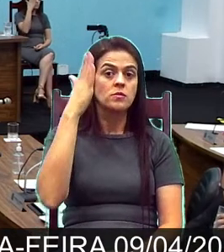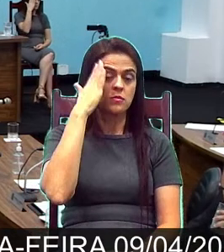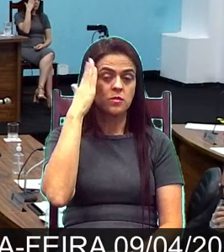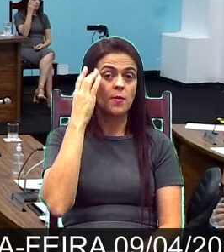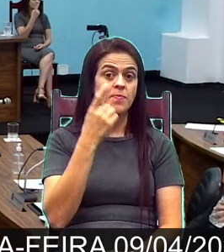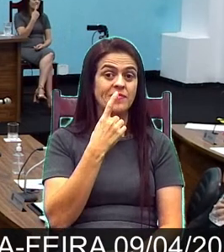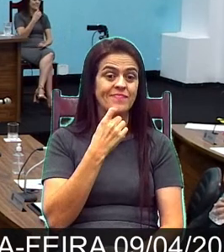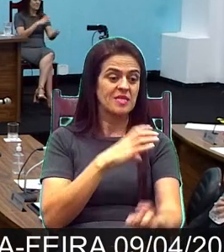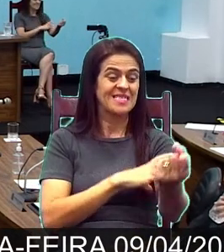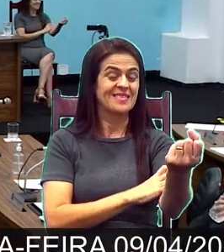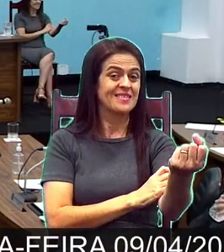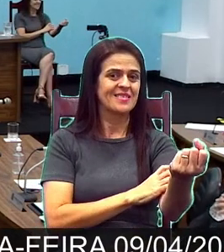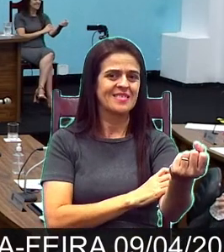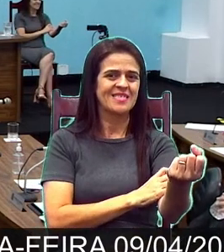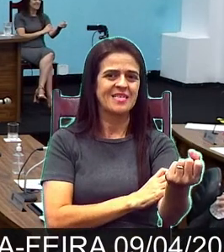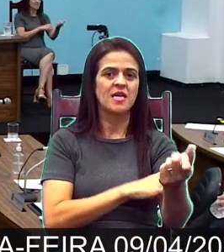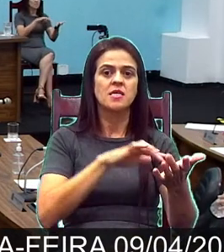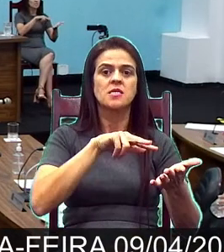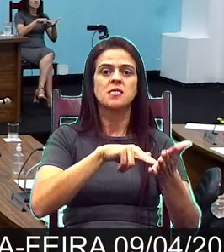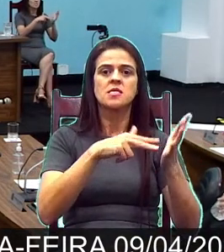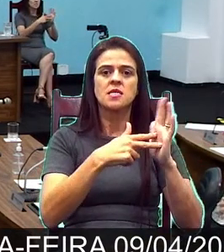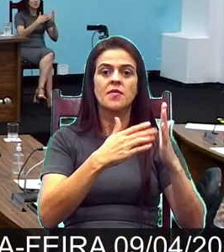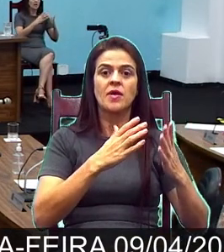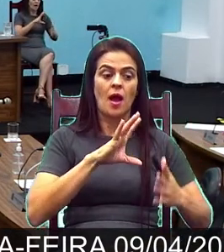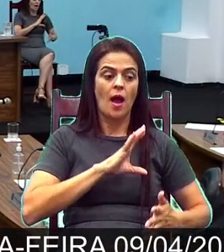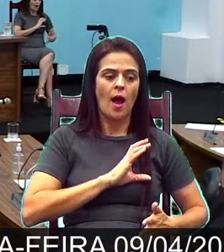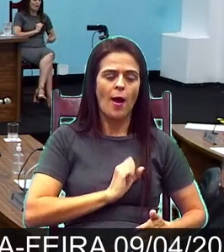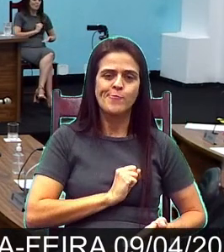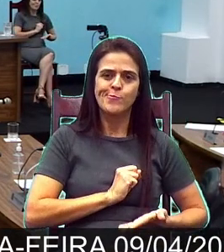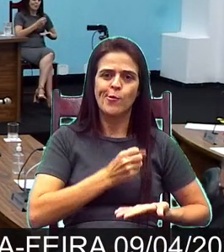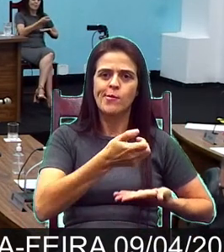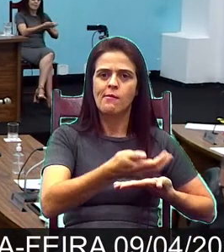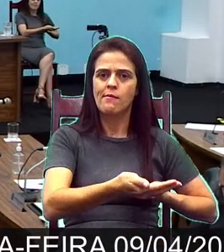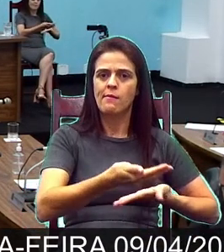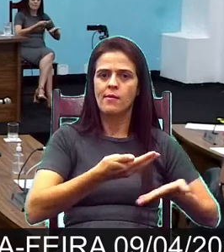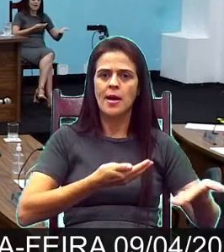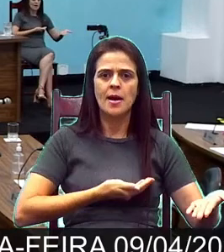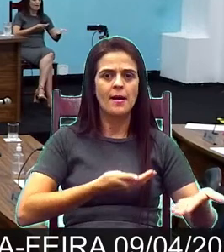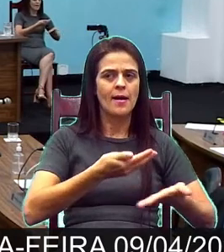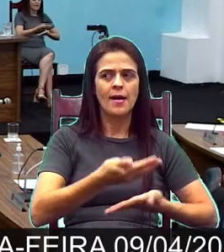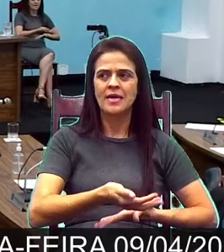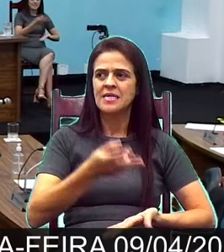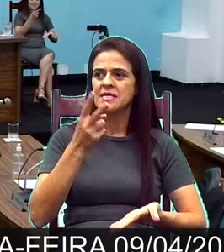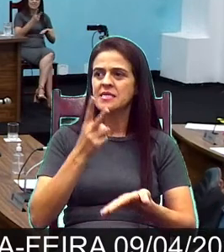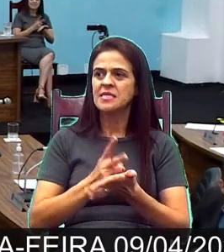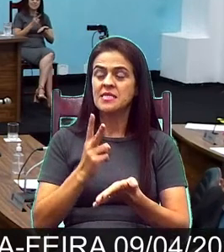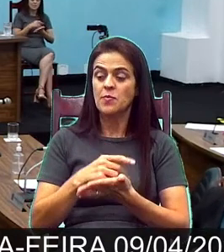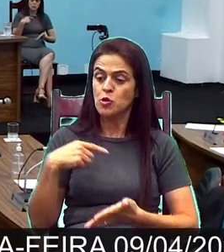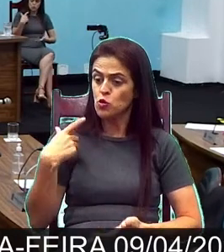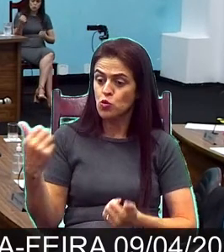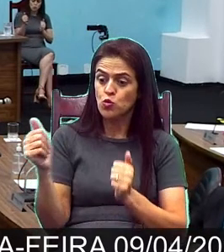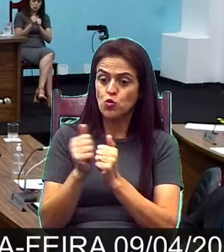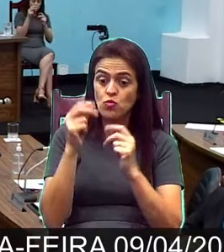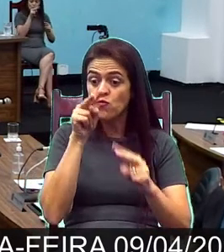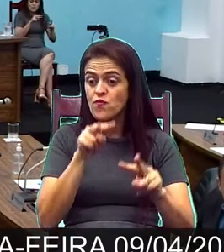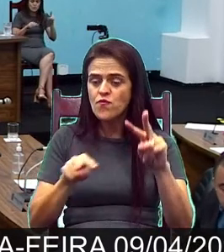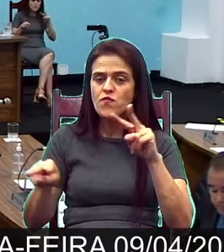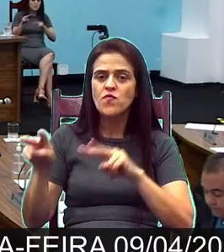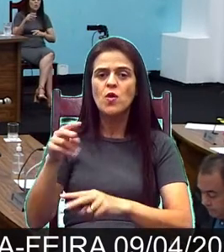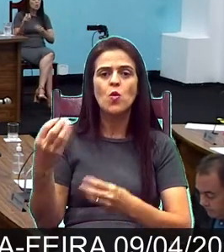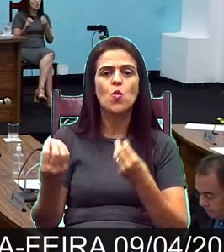maiores demonstrações de amor pelo próximo. Nós trabalhamos com isso todo dia, acompanhamos isso todo dia.